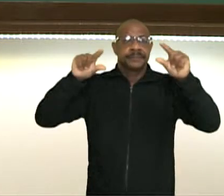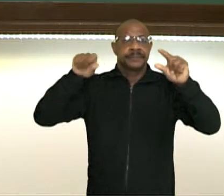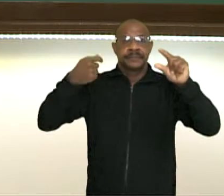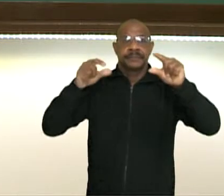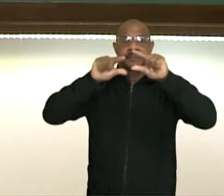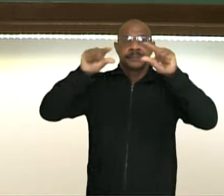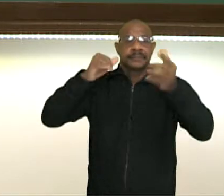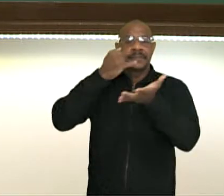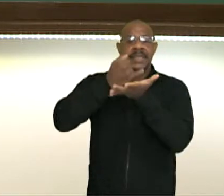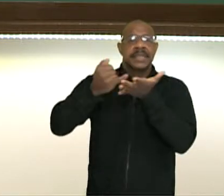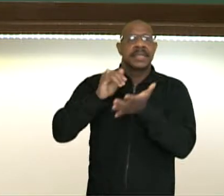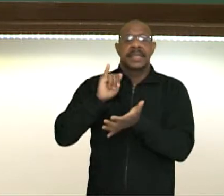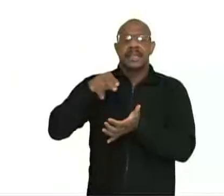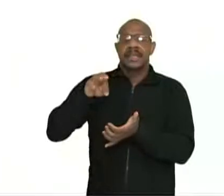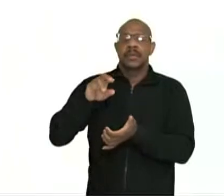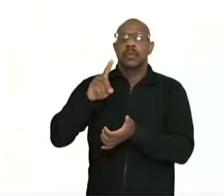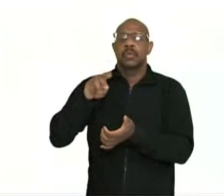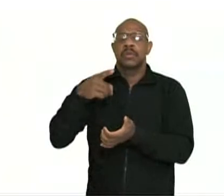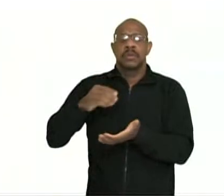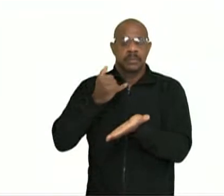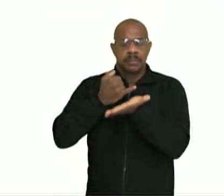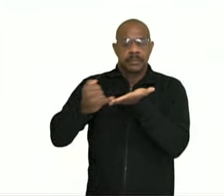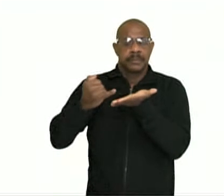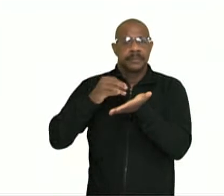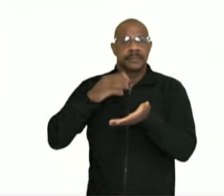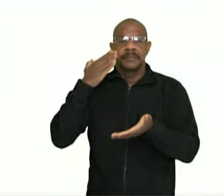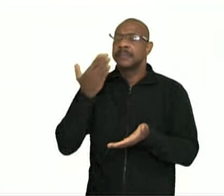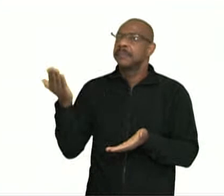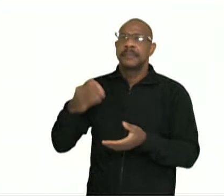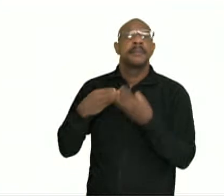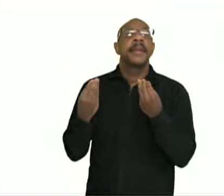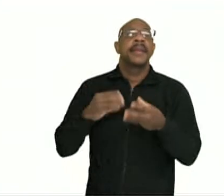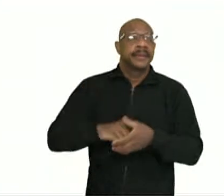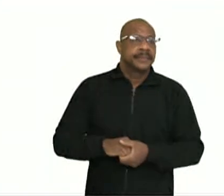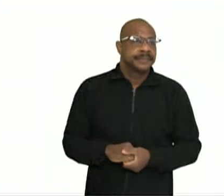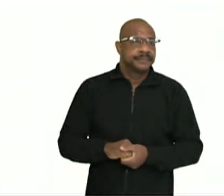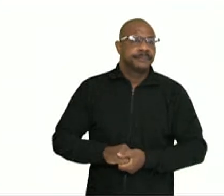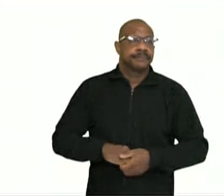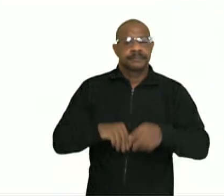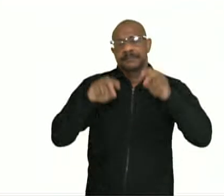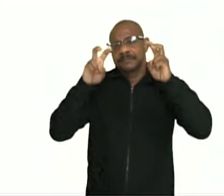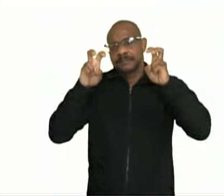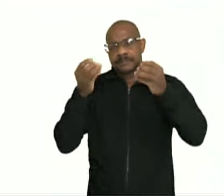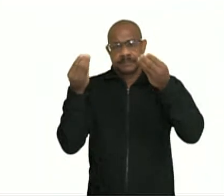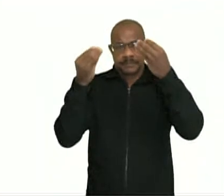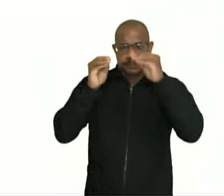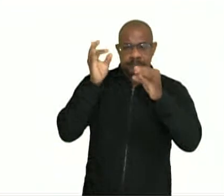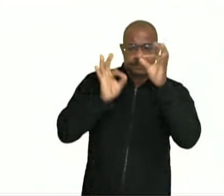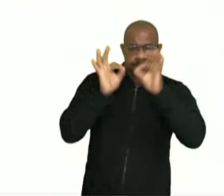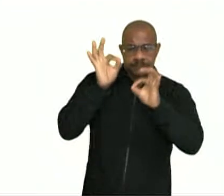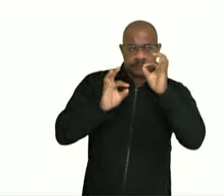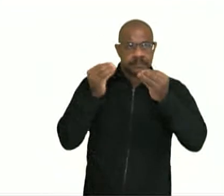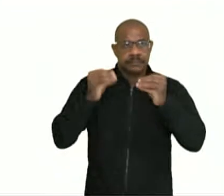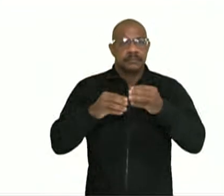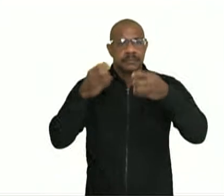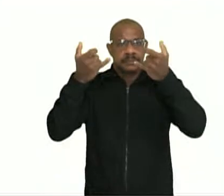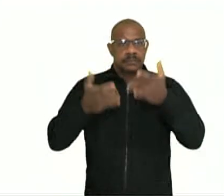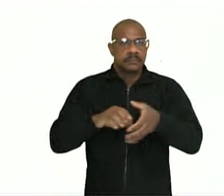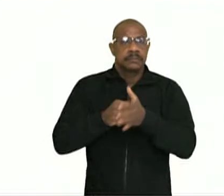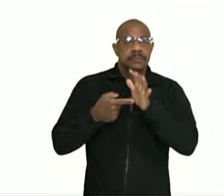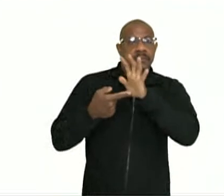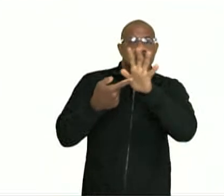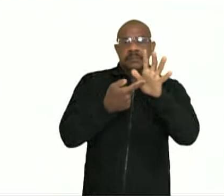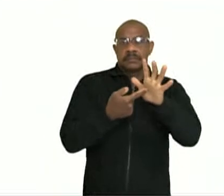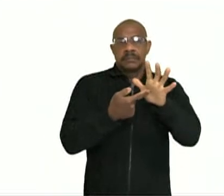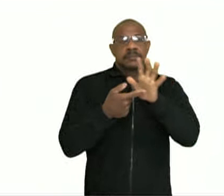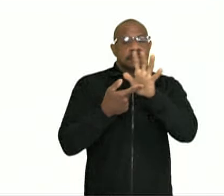introdução? Para que ela serve, né? Então, a questão polêmica, relevante e atual. Explicita a sua